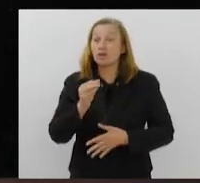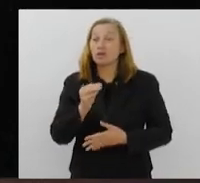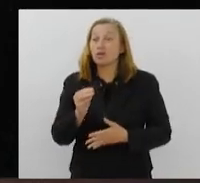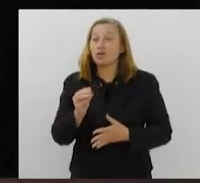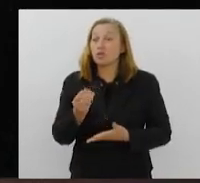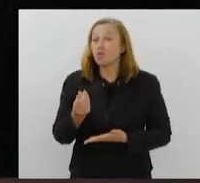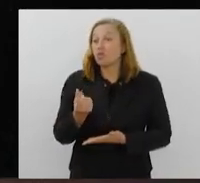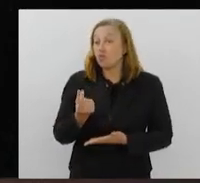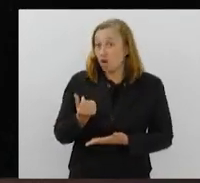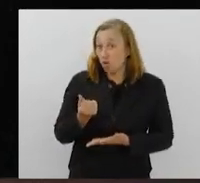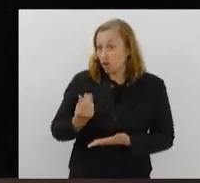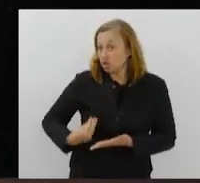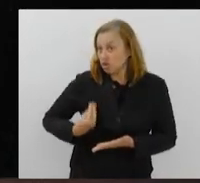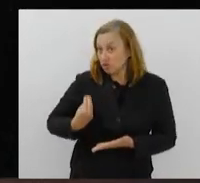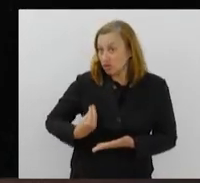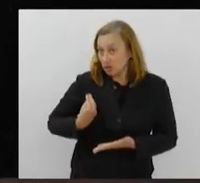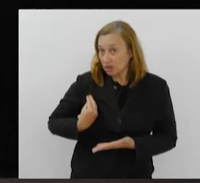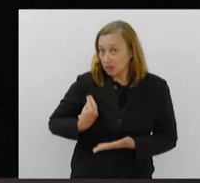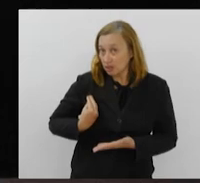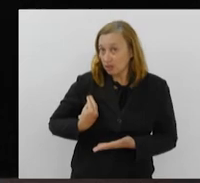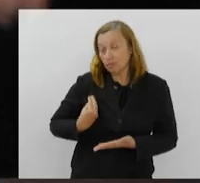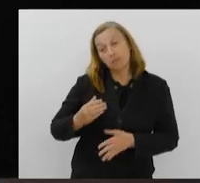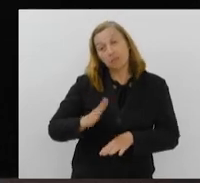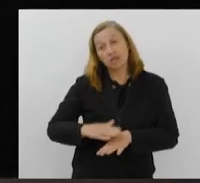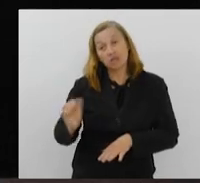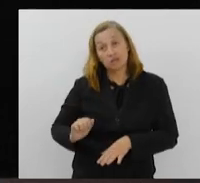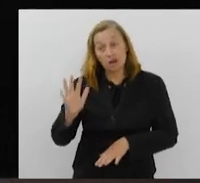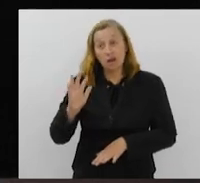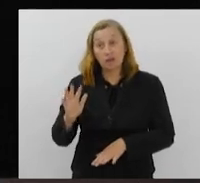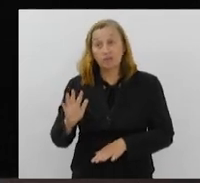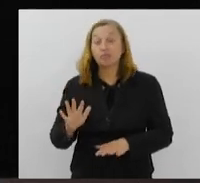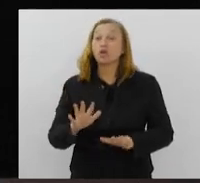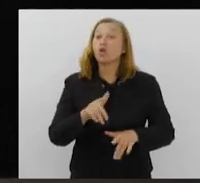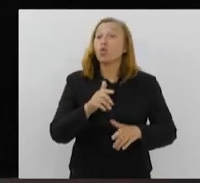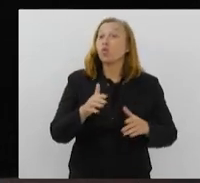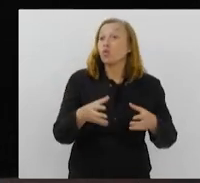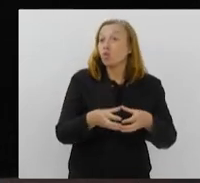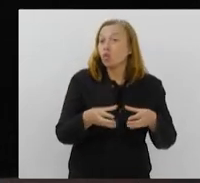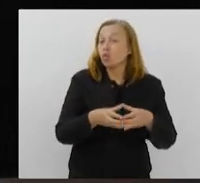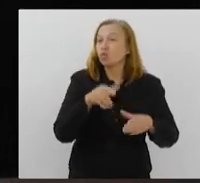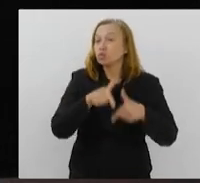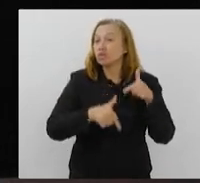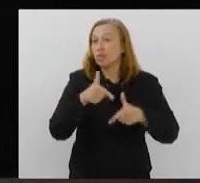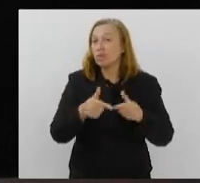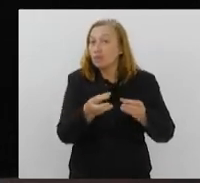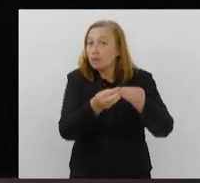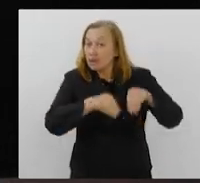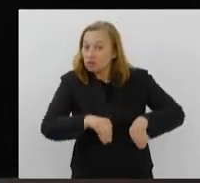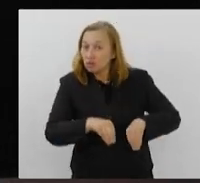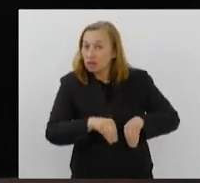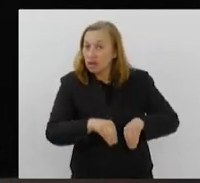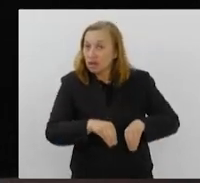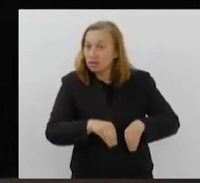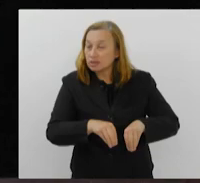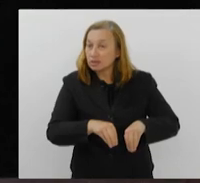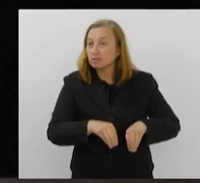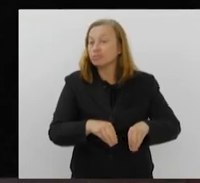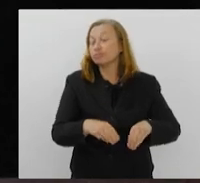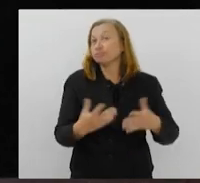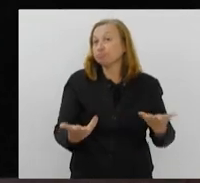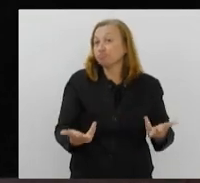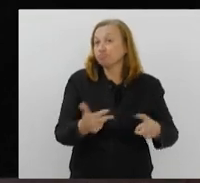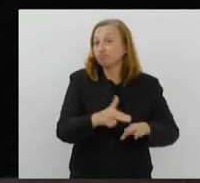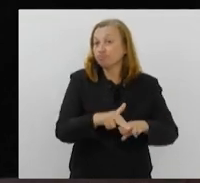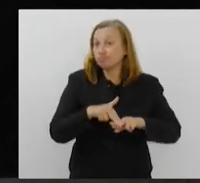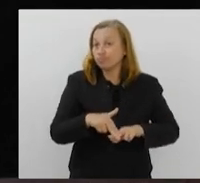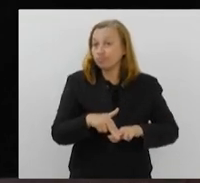vida dentre os entes da federação. Ou seja, a classe trabalhadora ela é extremamente afetada, por consequência,